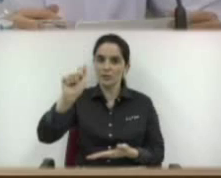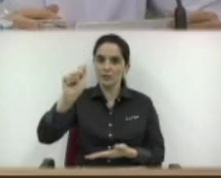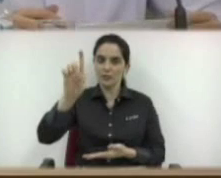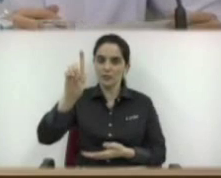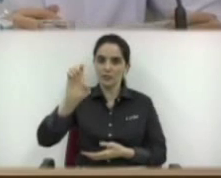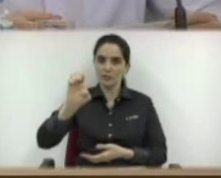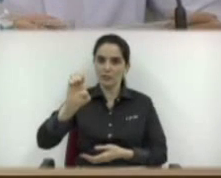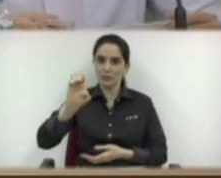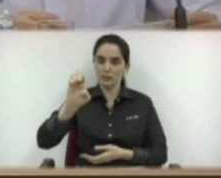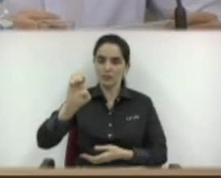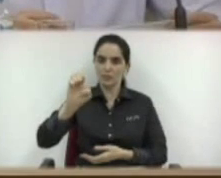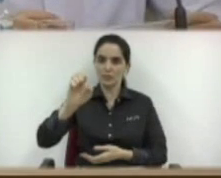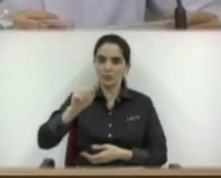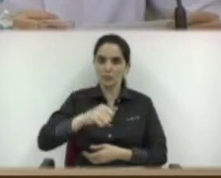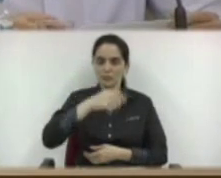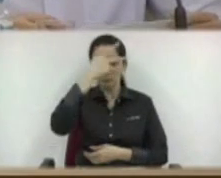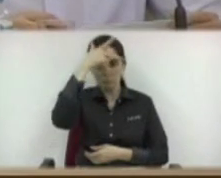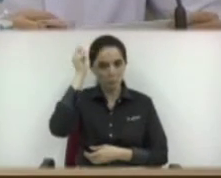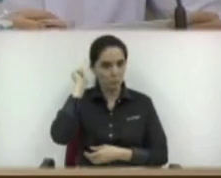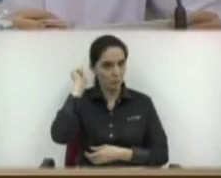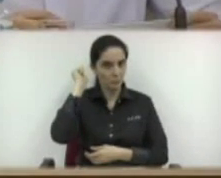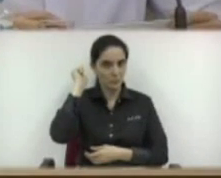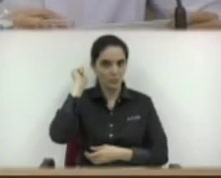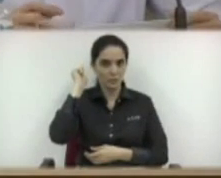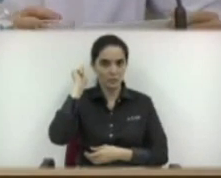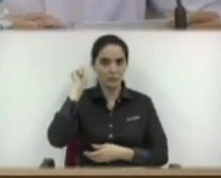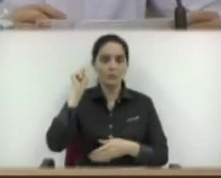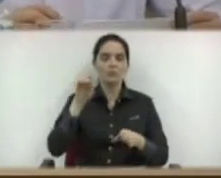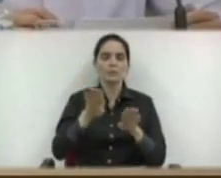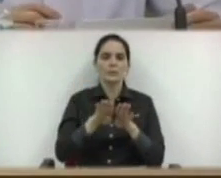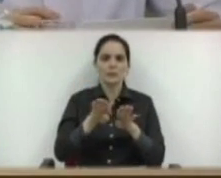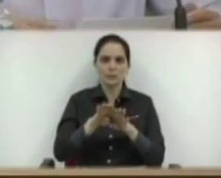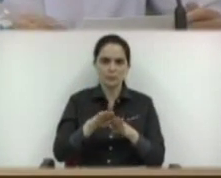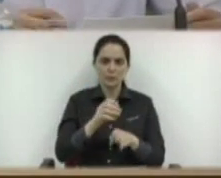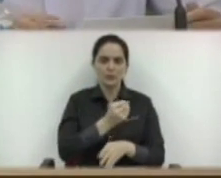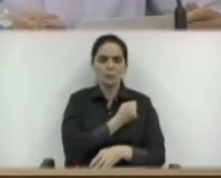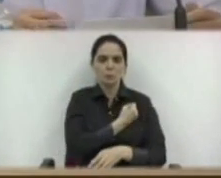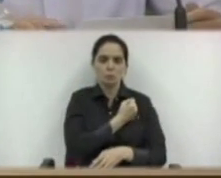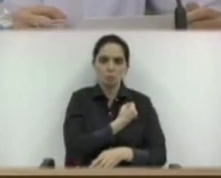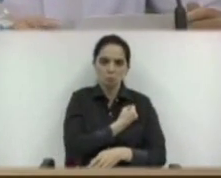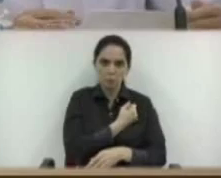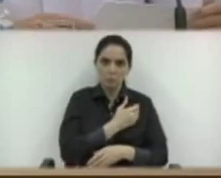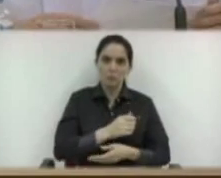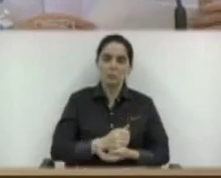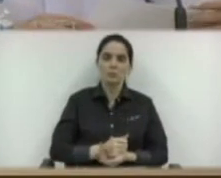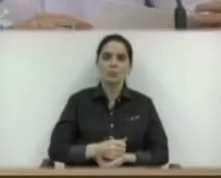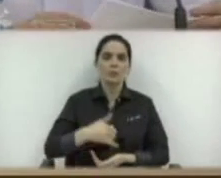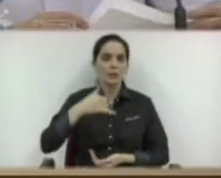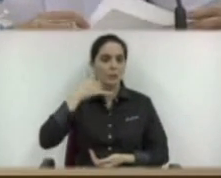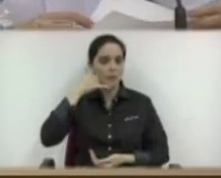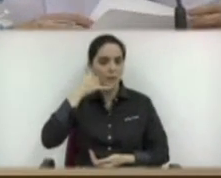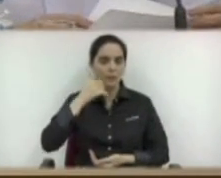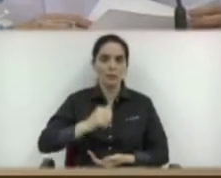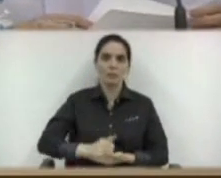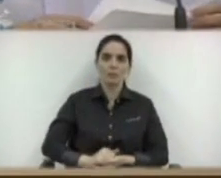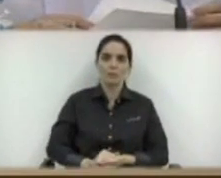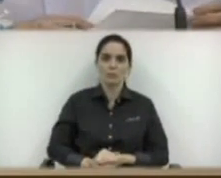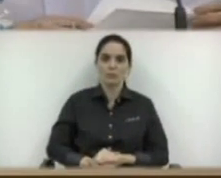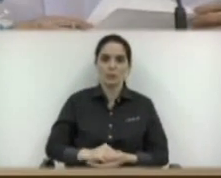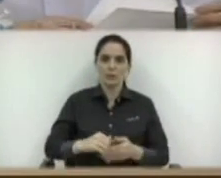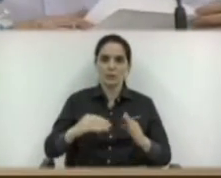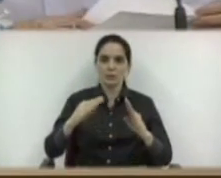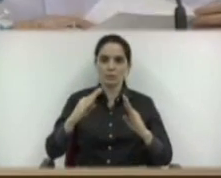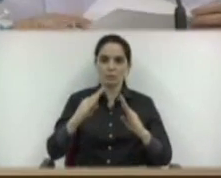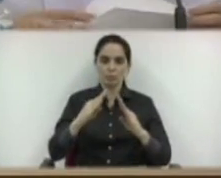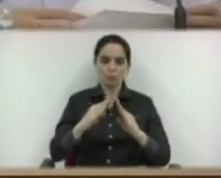seguidos dos endereços e telefones das farmácias populares existentes em Limeira. Autor, vereador